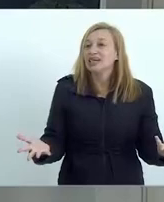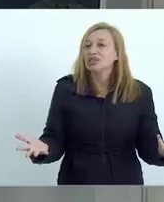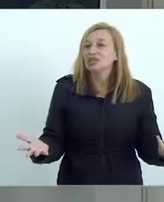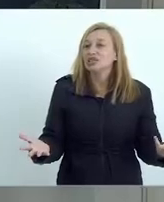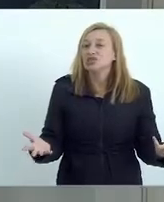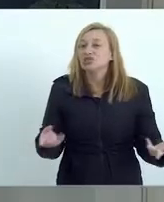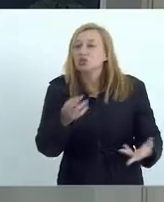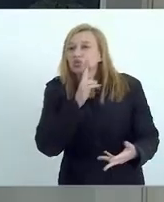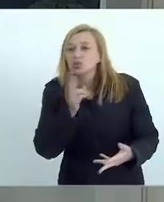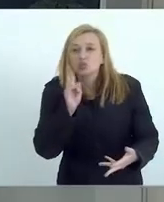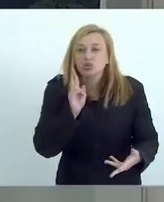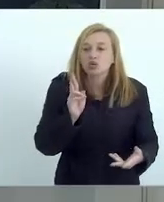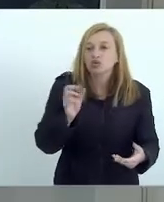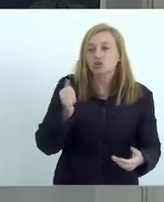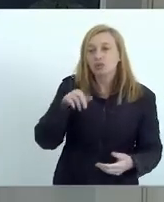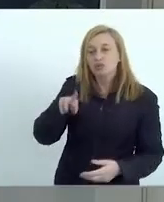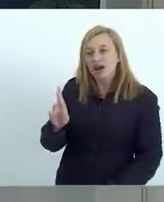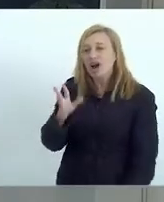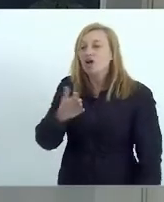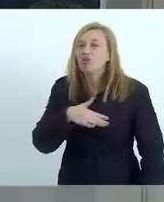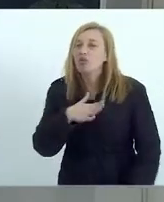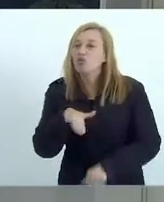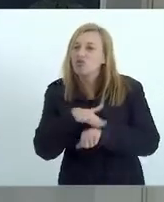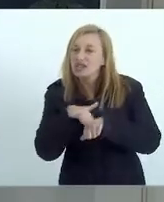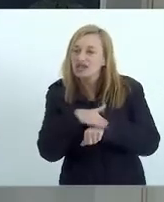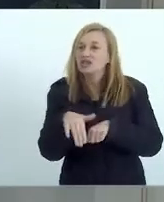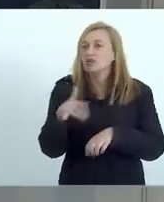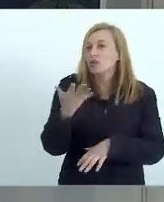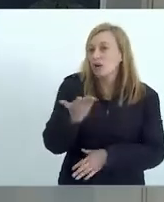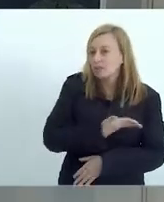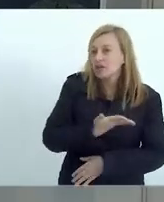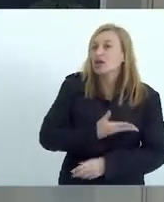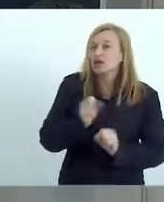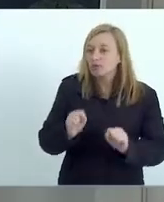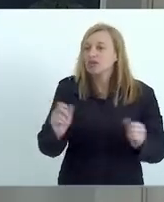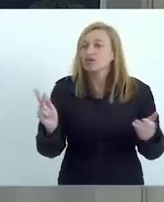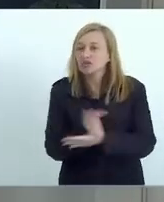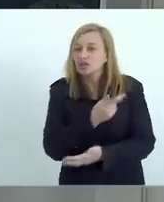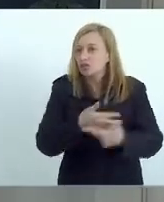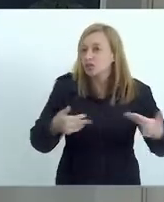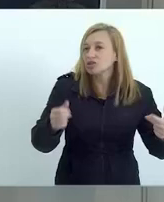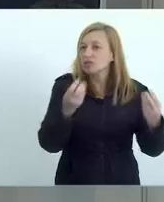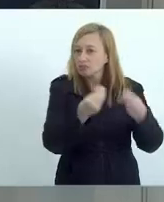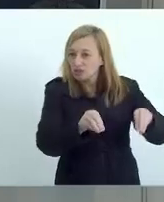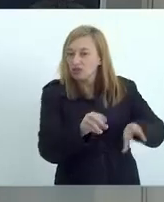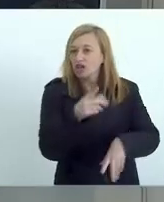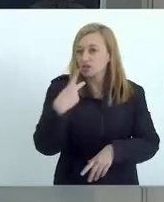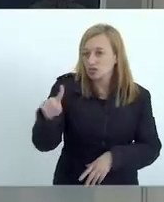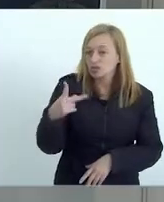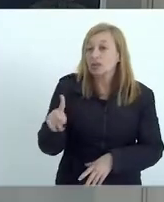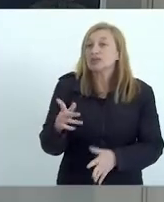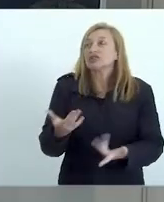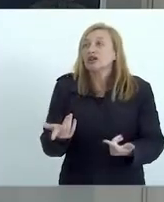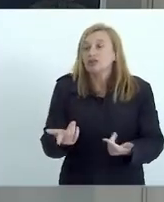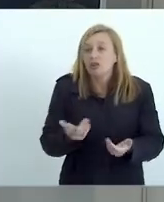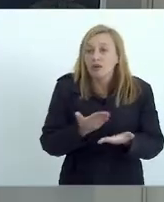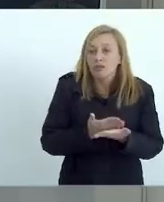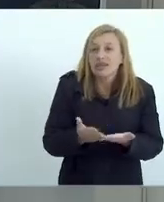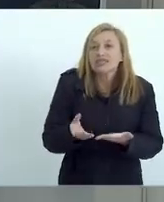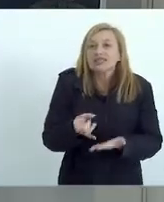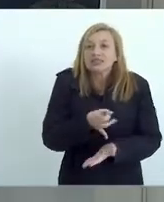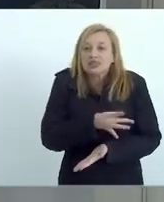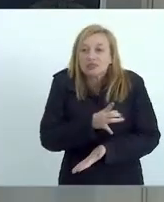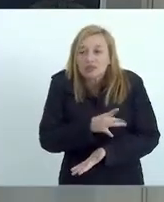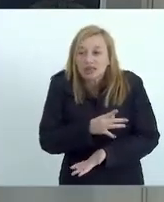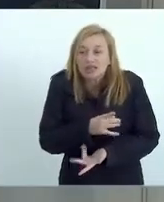no restaurante ou no barzinho conversando com amigo porque pode acontecer algo ali que possa te prejudicar Então você já começa a sacrificar